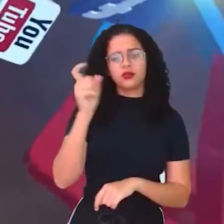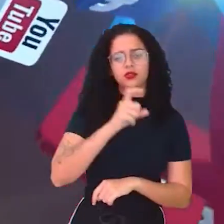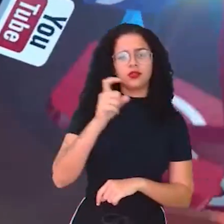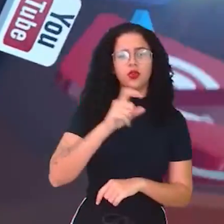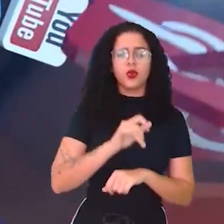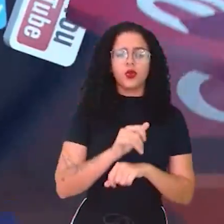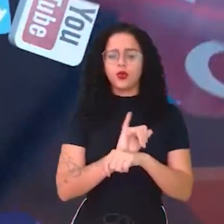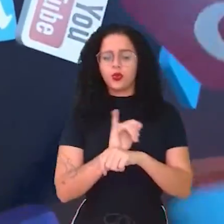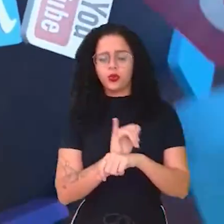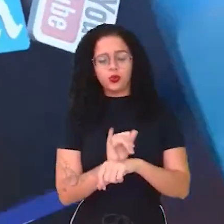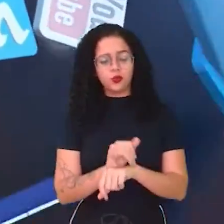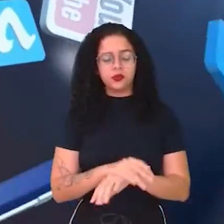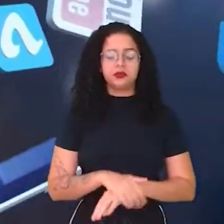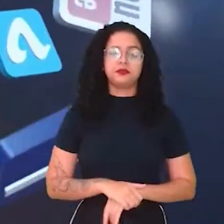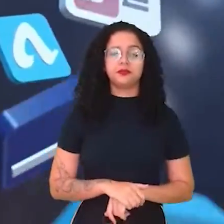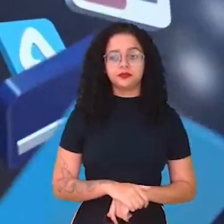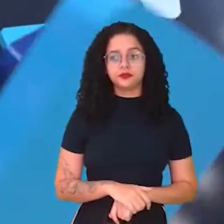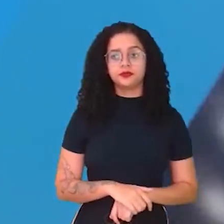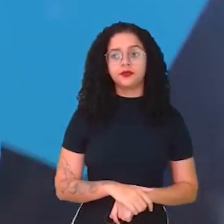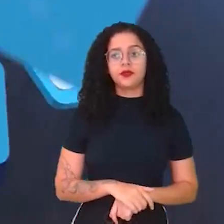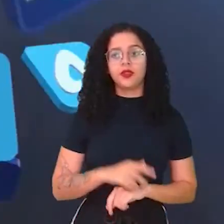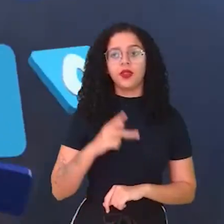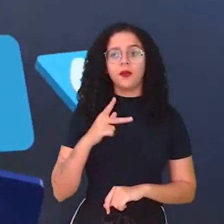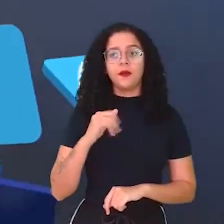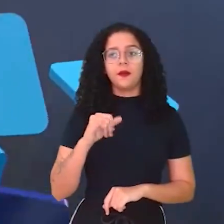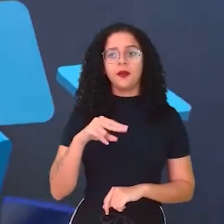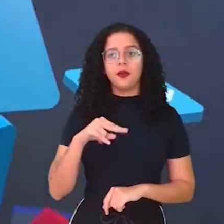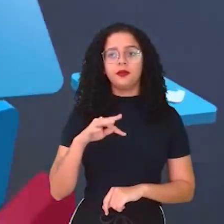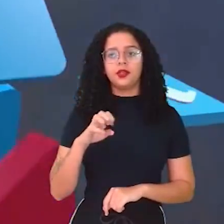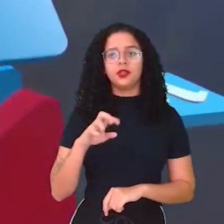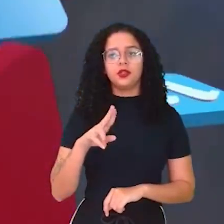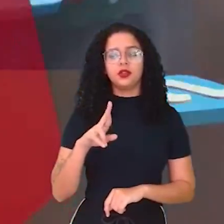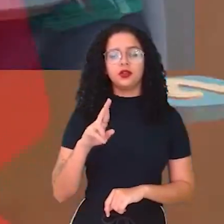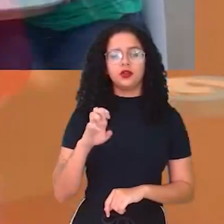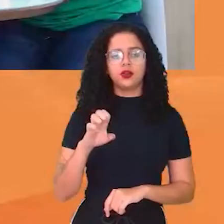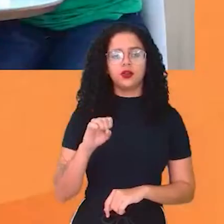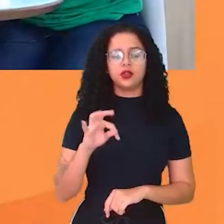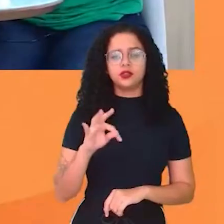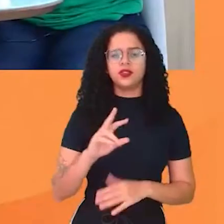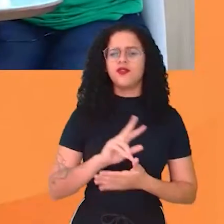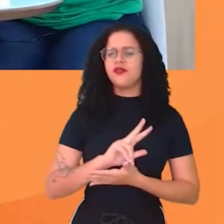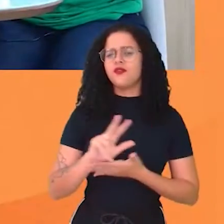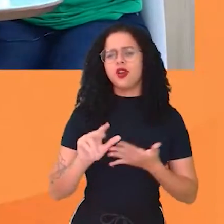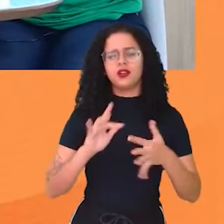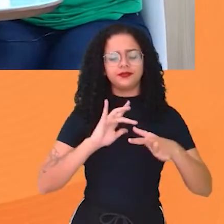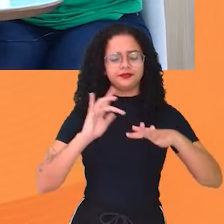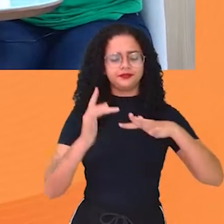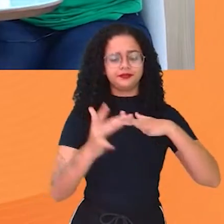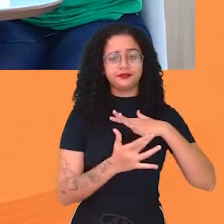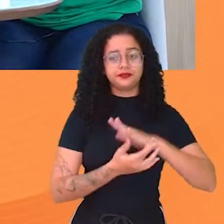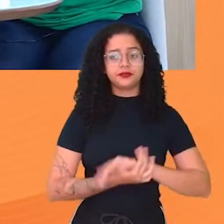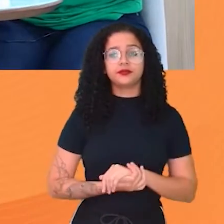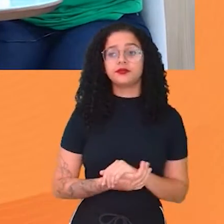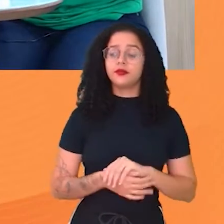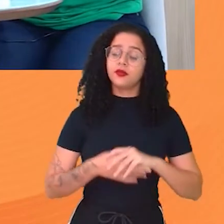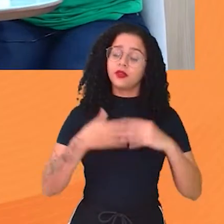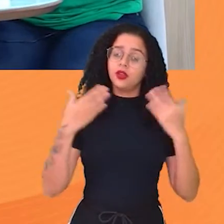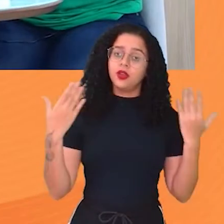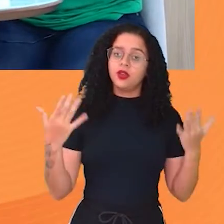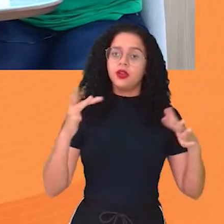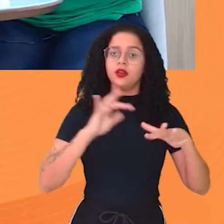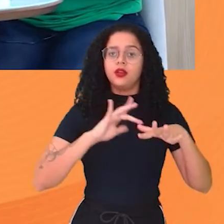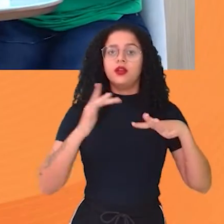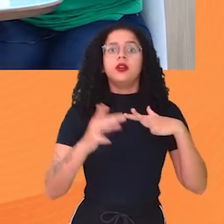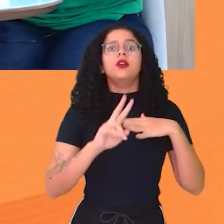YouTube também, o Pinterest, né? Também várias redes sociais, e aí essas redes sociais, elas vão trazendo